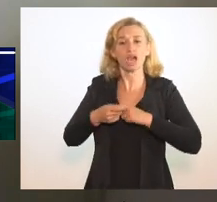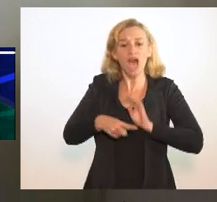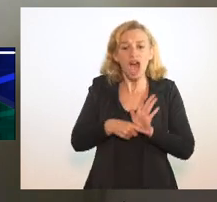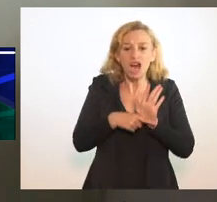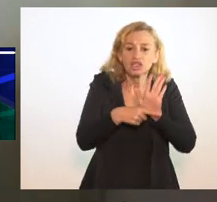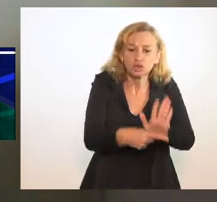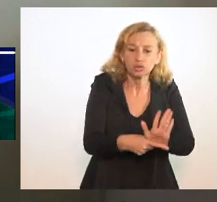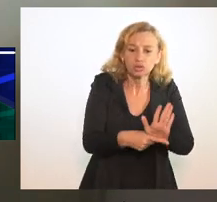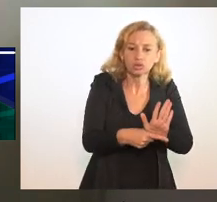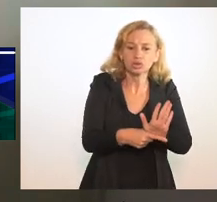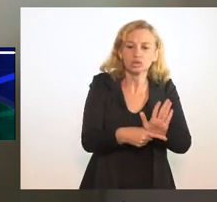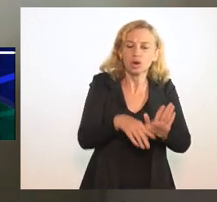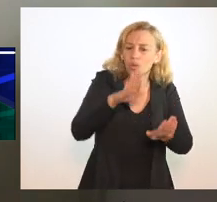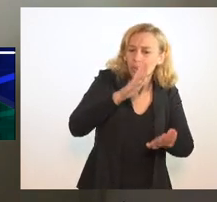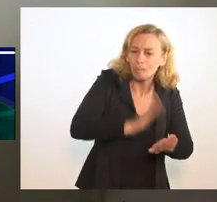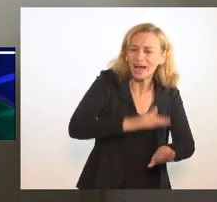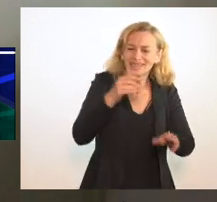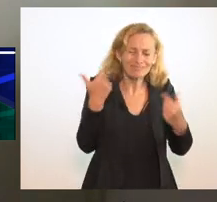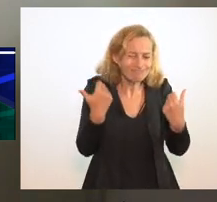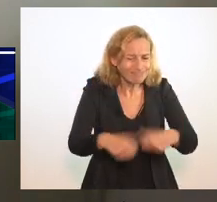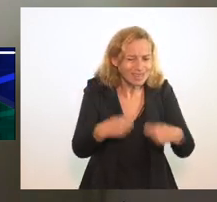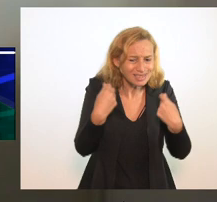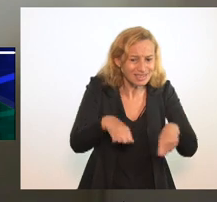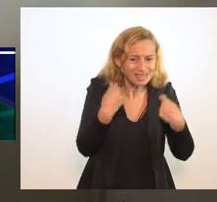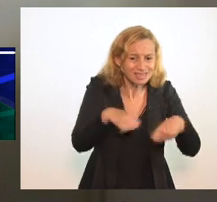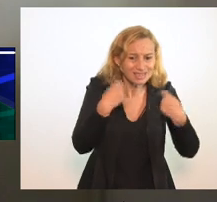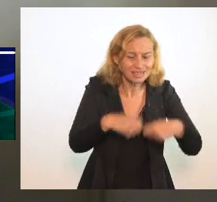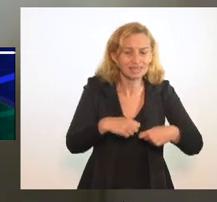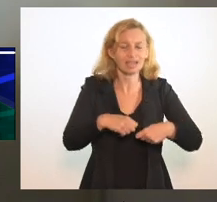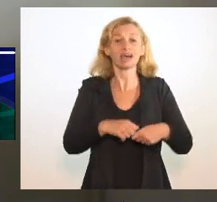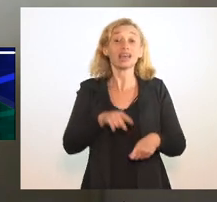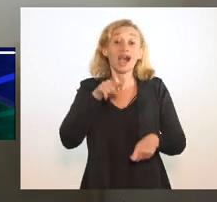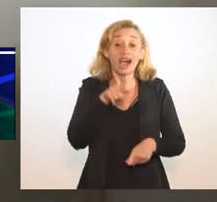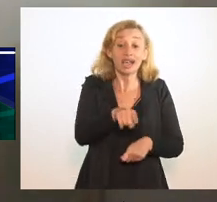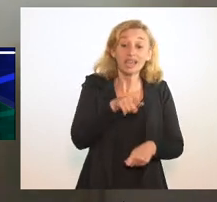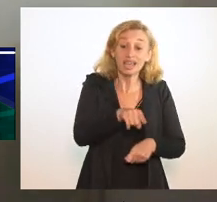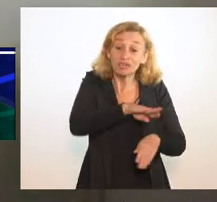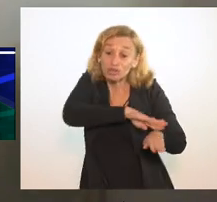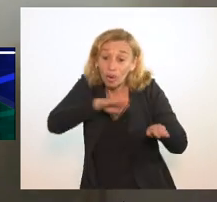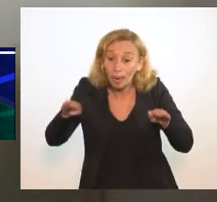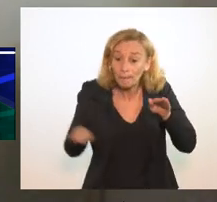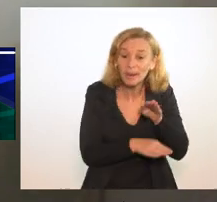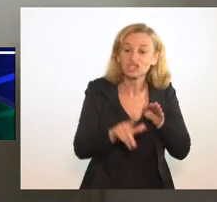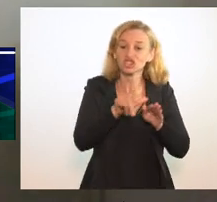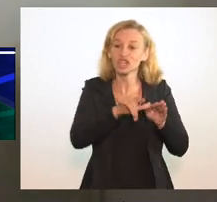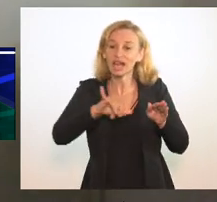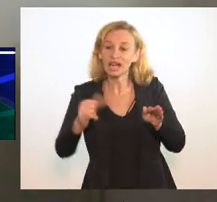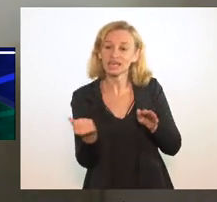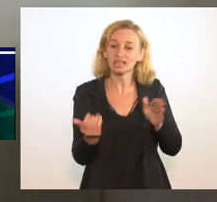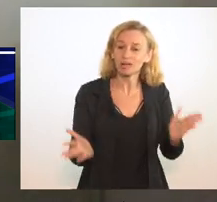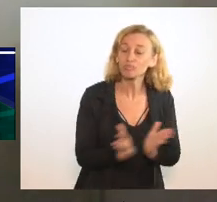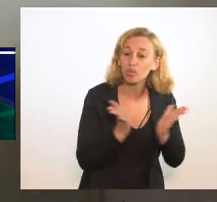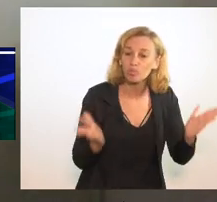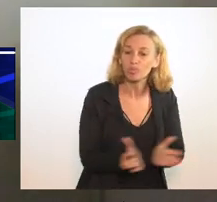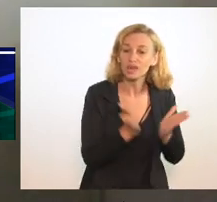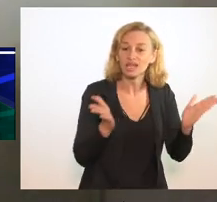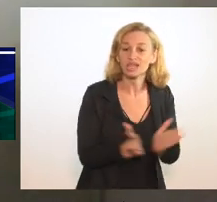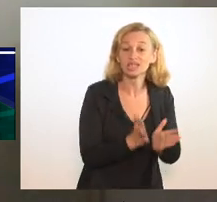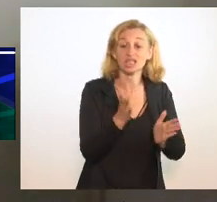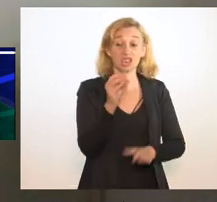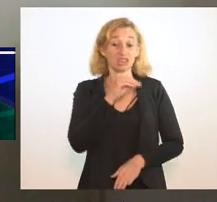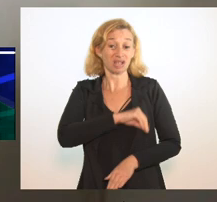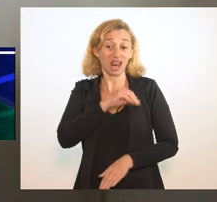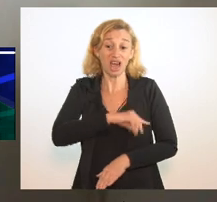favorecer os mais necessitados, aqueles que estão abaixo da linha da pobreza, com renda